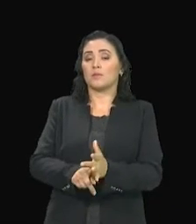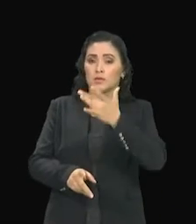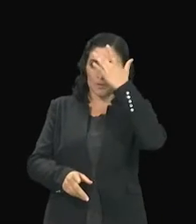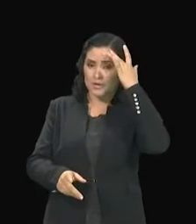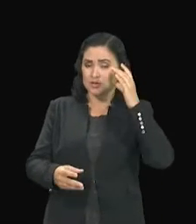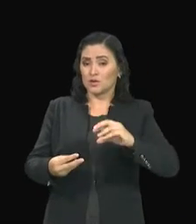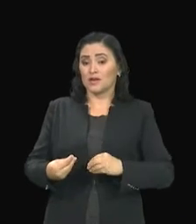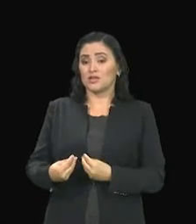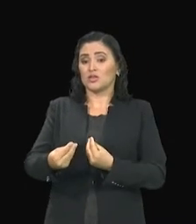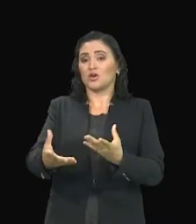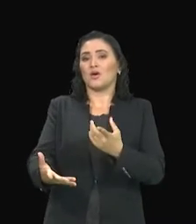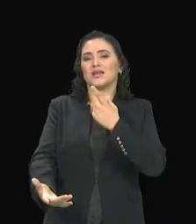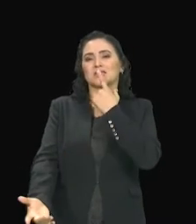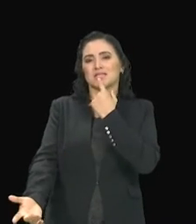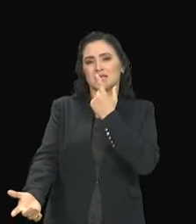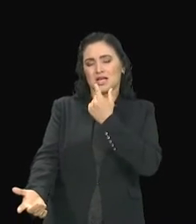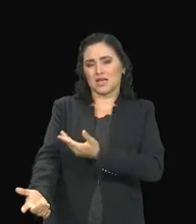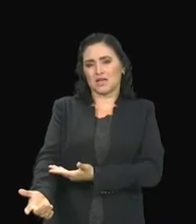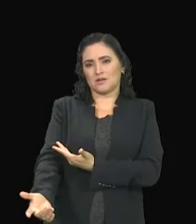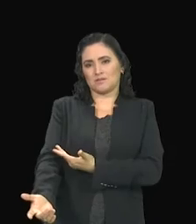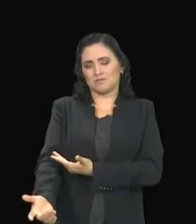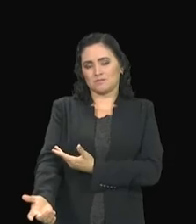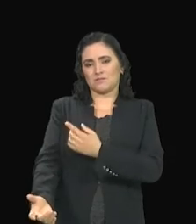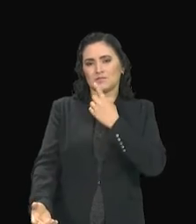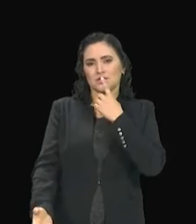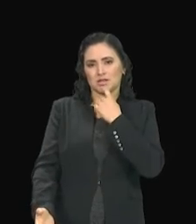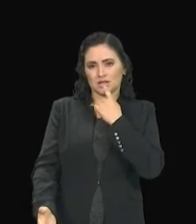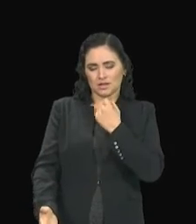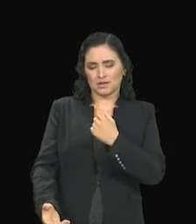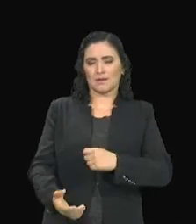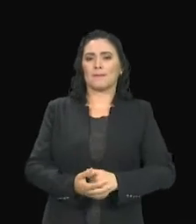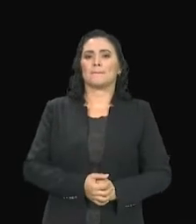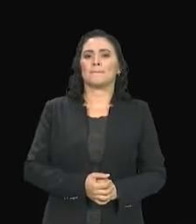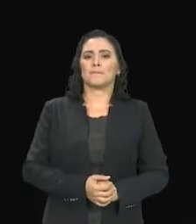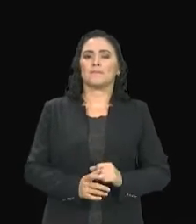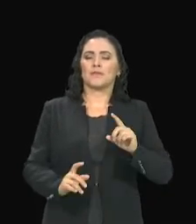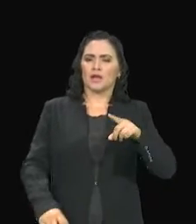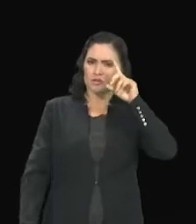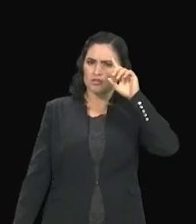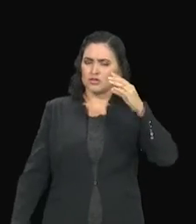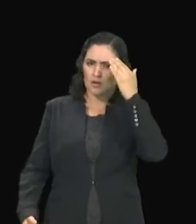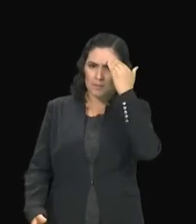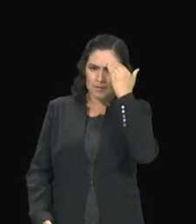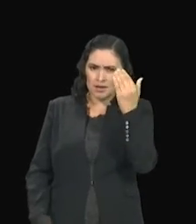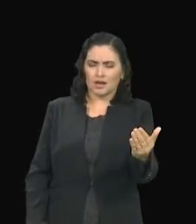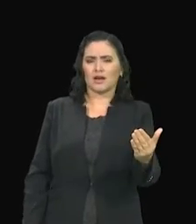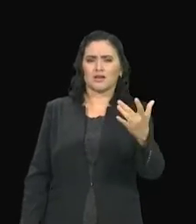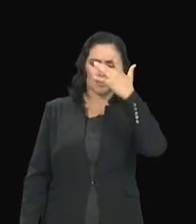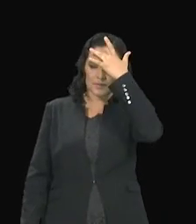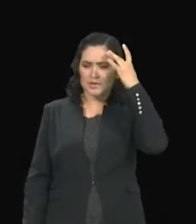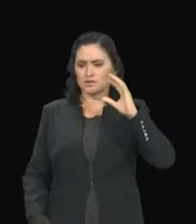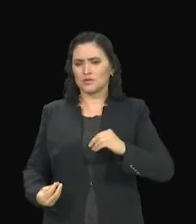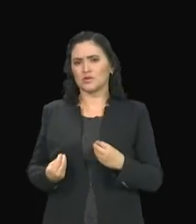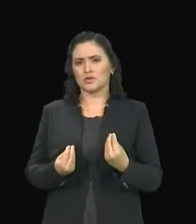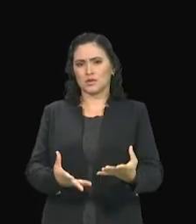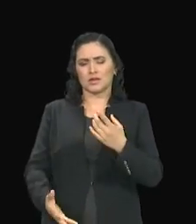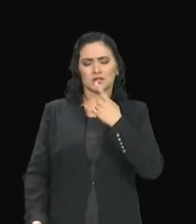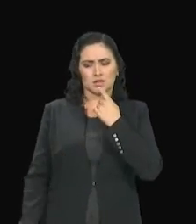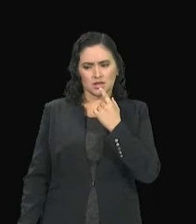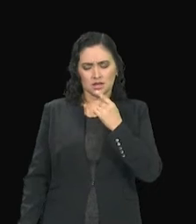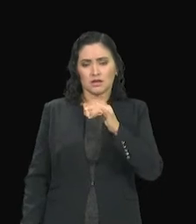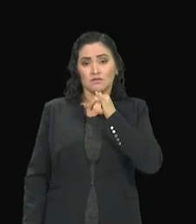importante. Hoje é dia de nós agradecermos, né, esses doadores, dizer a eles